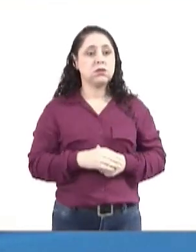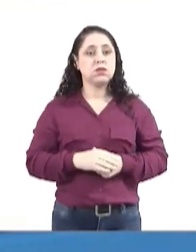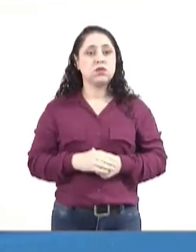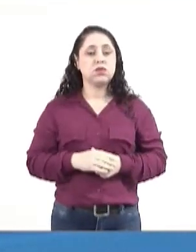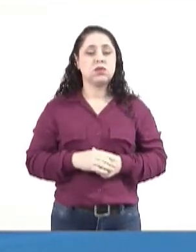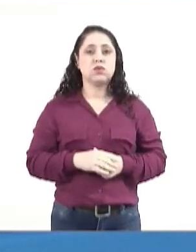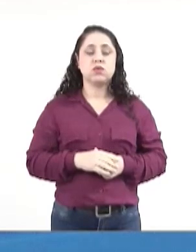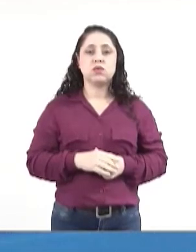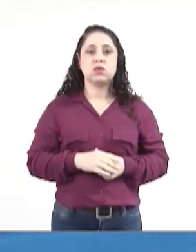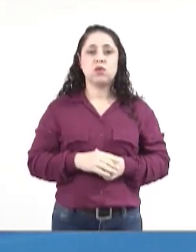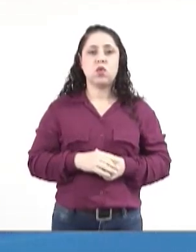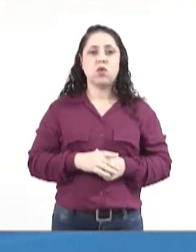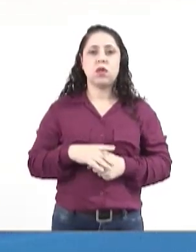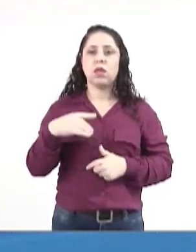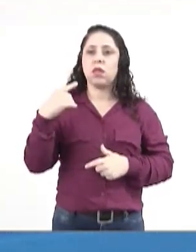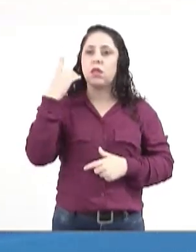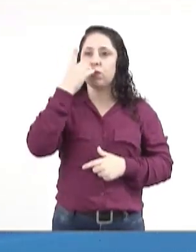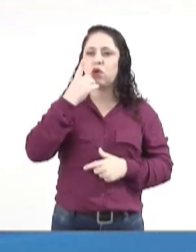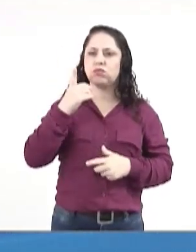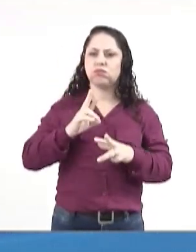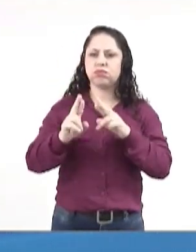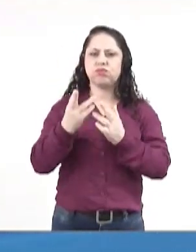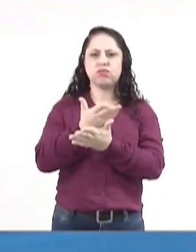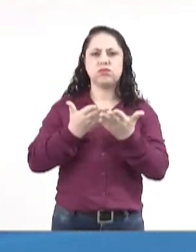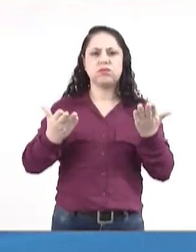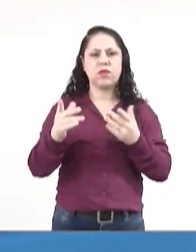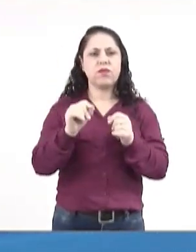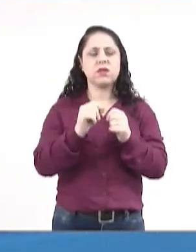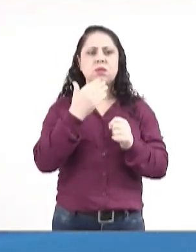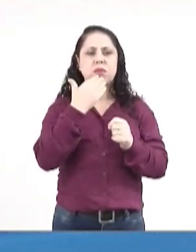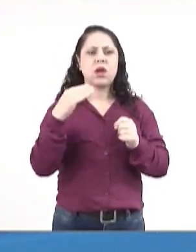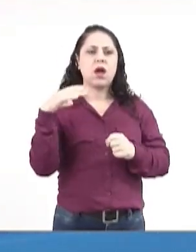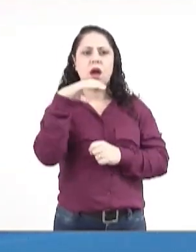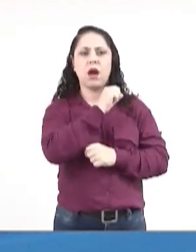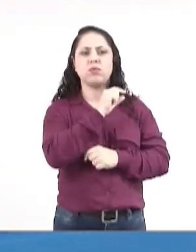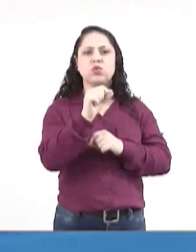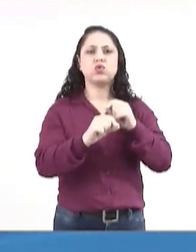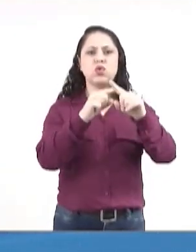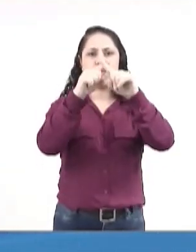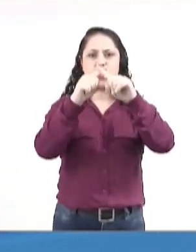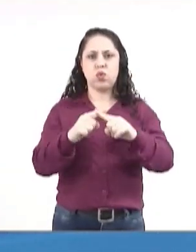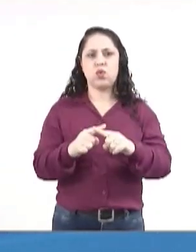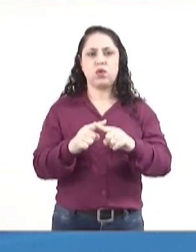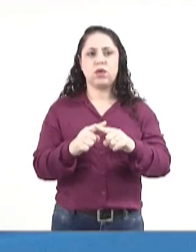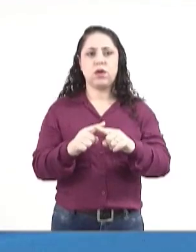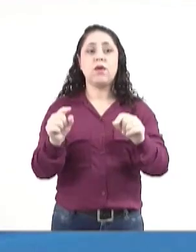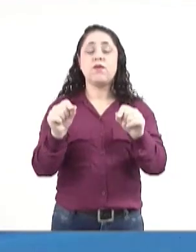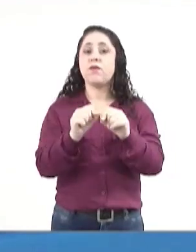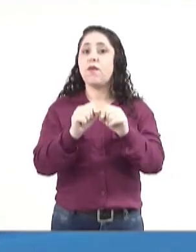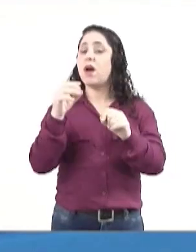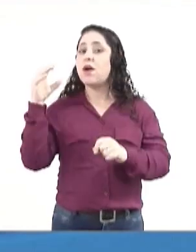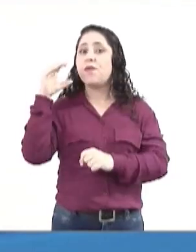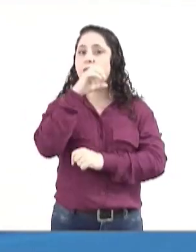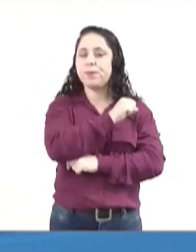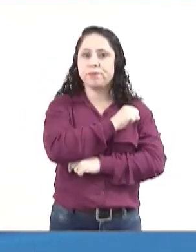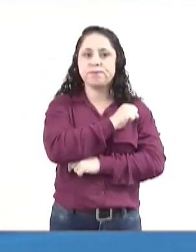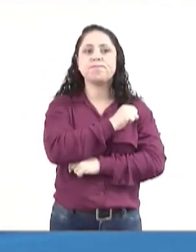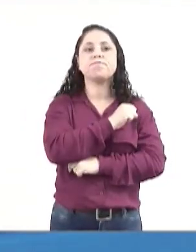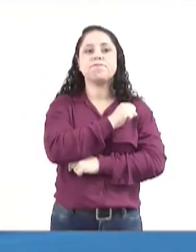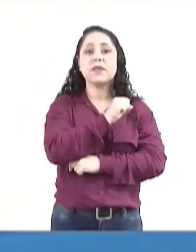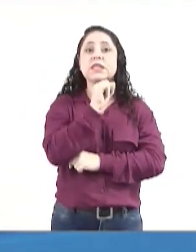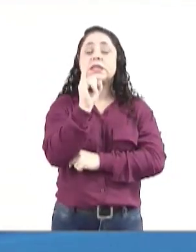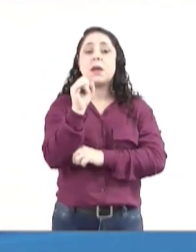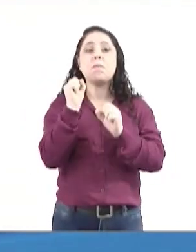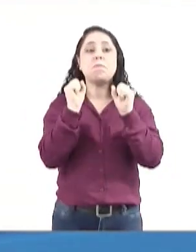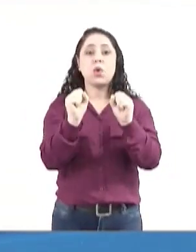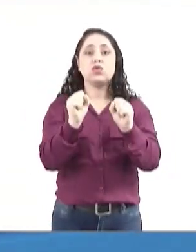demais pares para a gente articular junto ao governo, fazer o pedido junto ao governo que esse concurso seja feito o mais rápido possível.